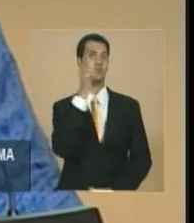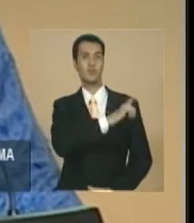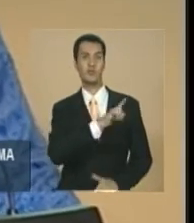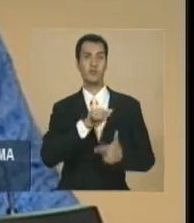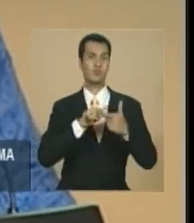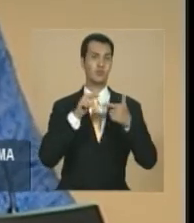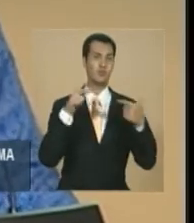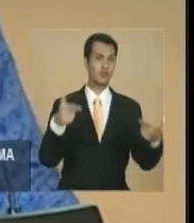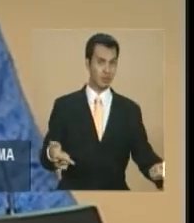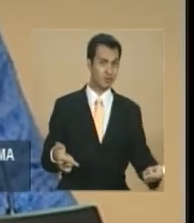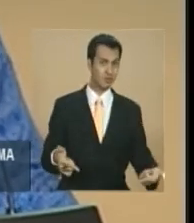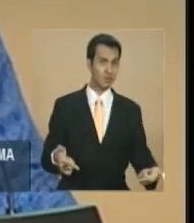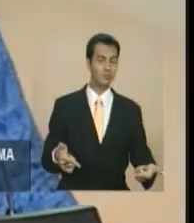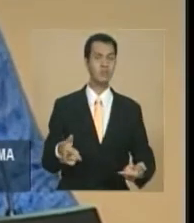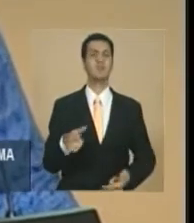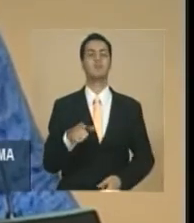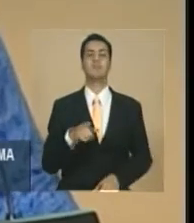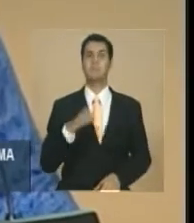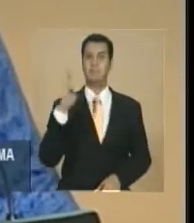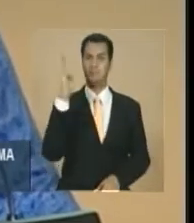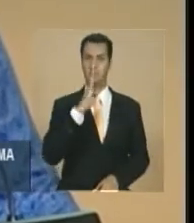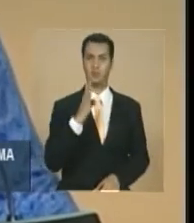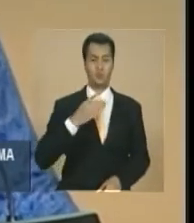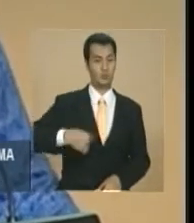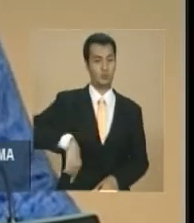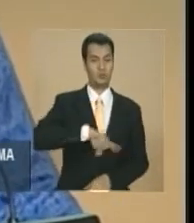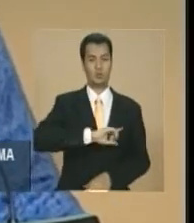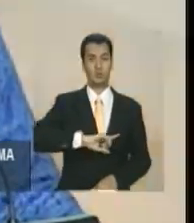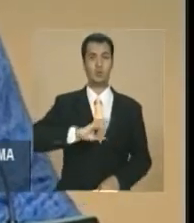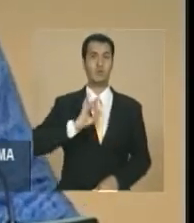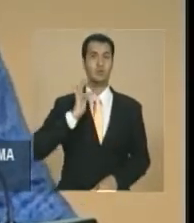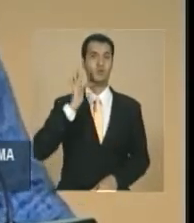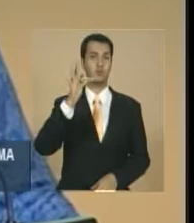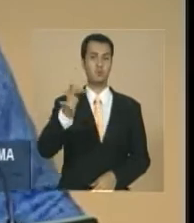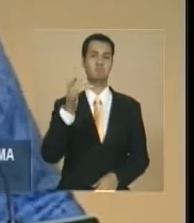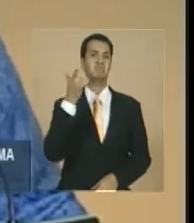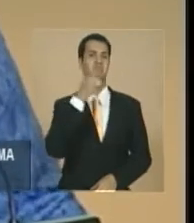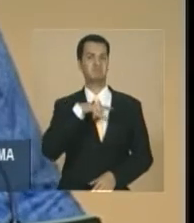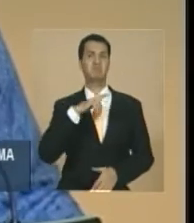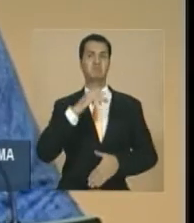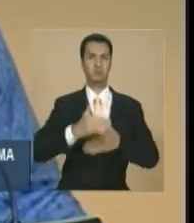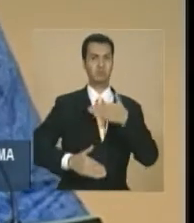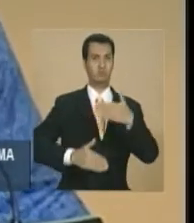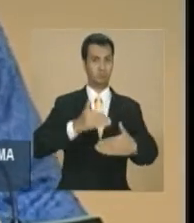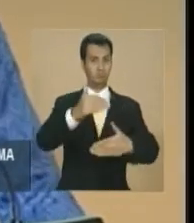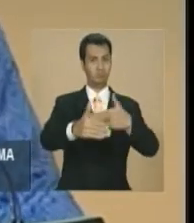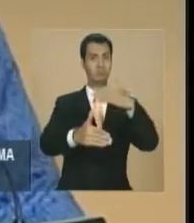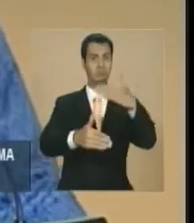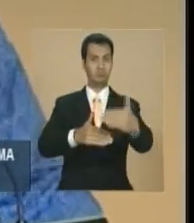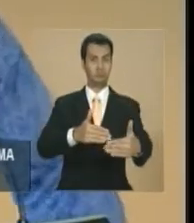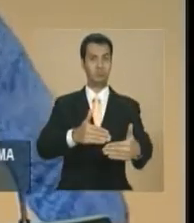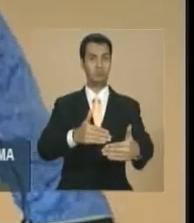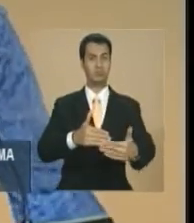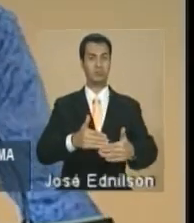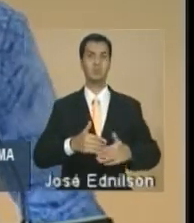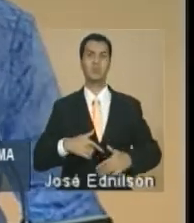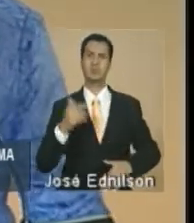há hipótese de nós continuarmos nos desenvolvendo, distribuindo renda, gerando